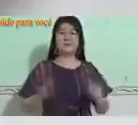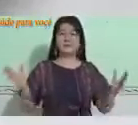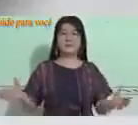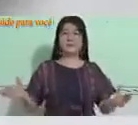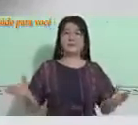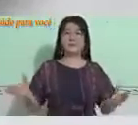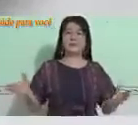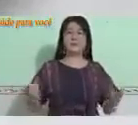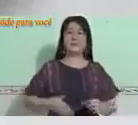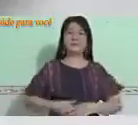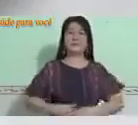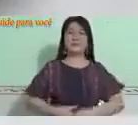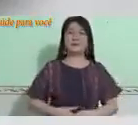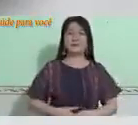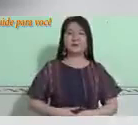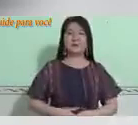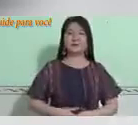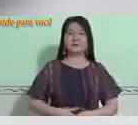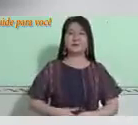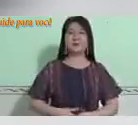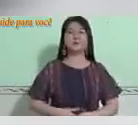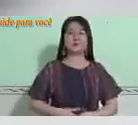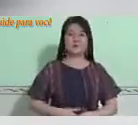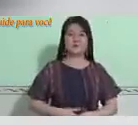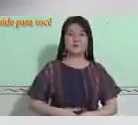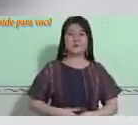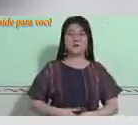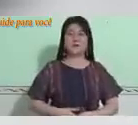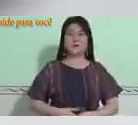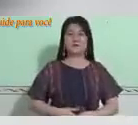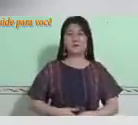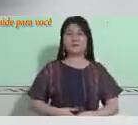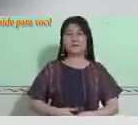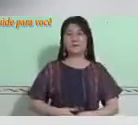ATODSFTRIXONASEGUIDADE 10 dias de antibiótico oral em casa.